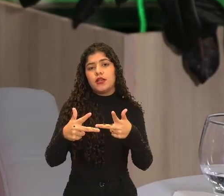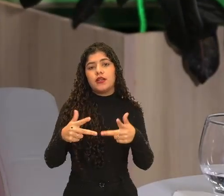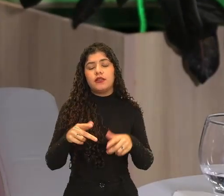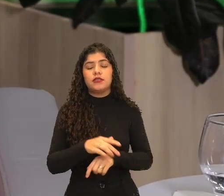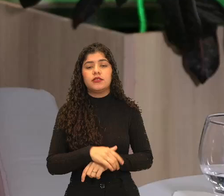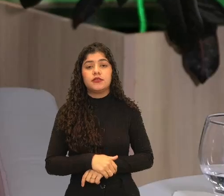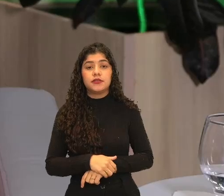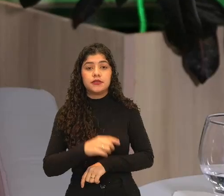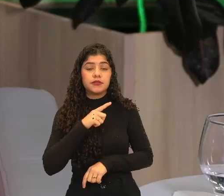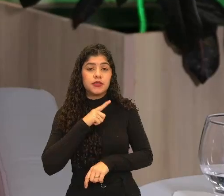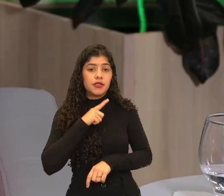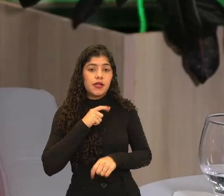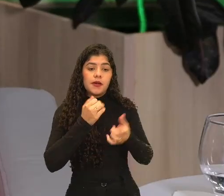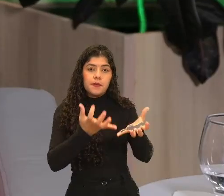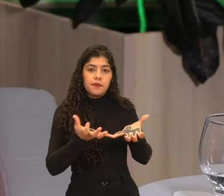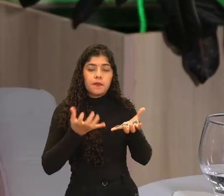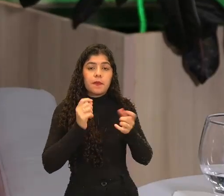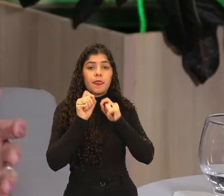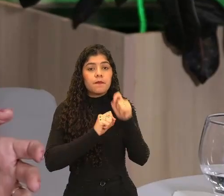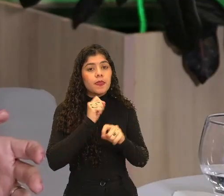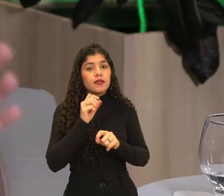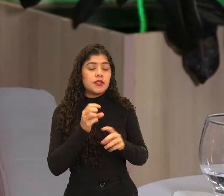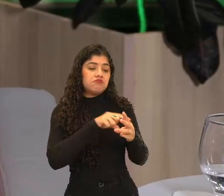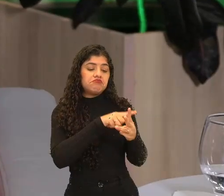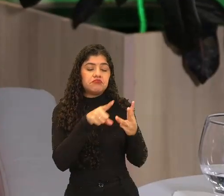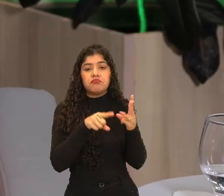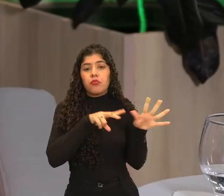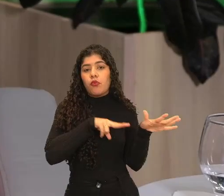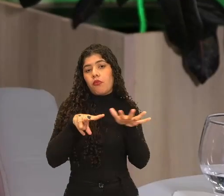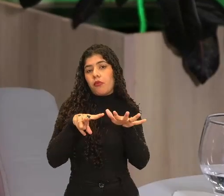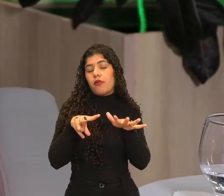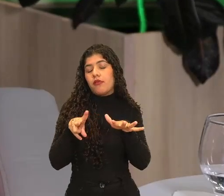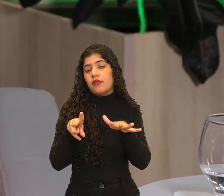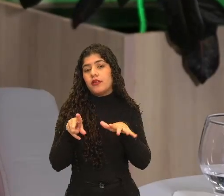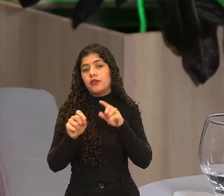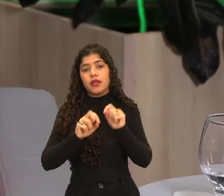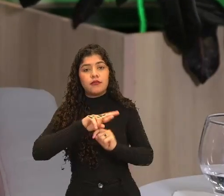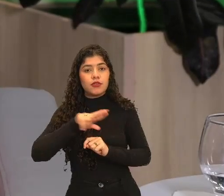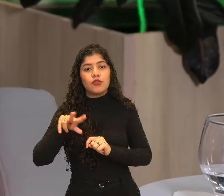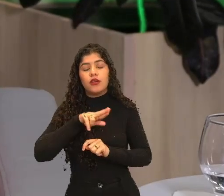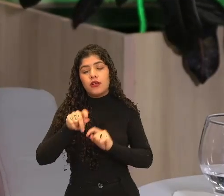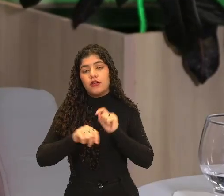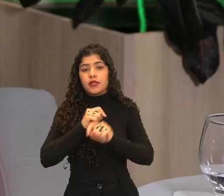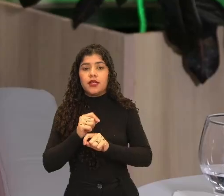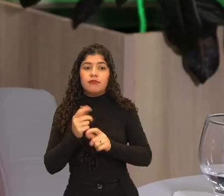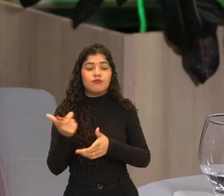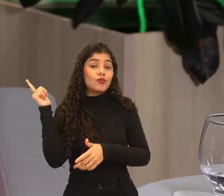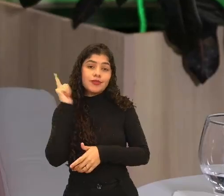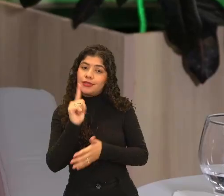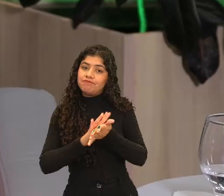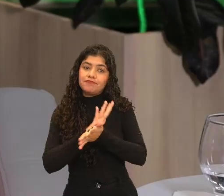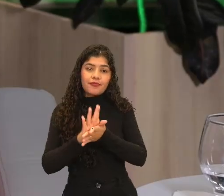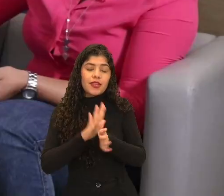circuito em que elas passam, que às vezes 3 vezes na semana não é o que elas conseguem, às